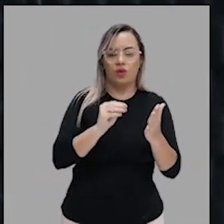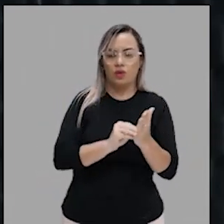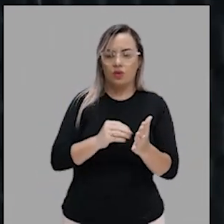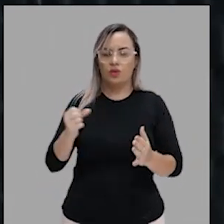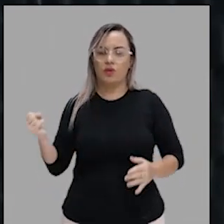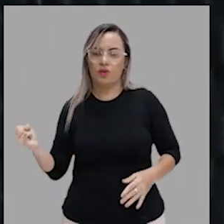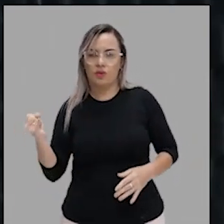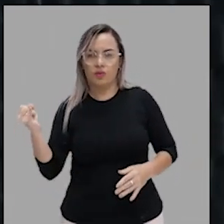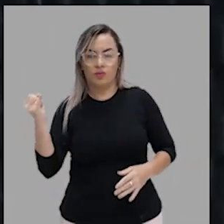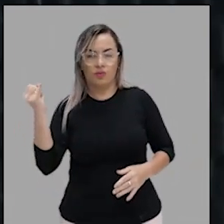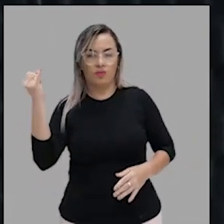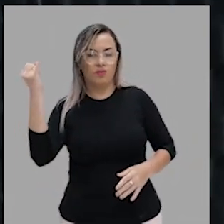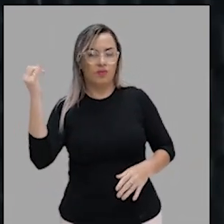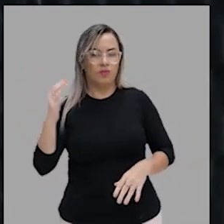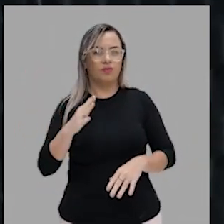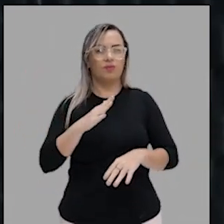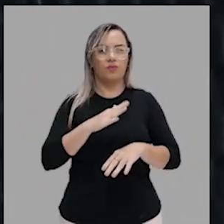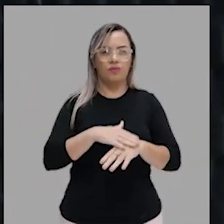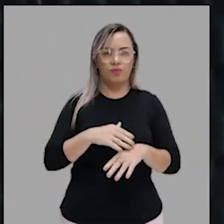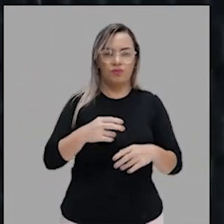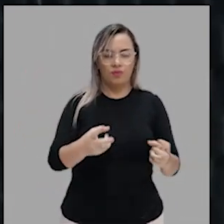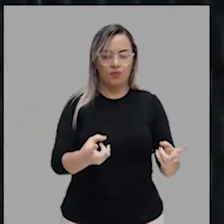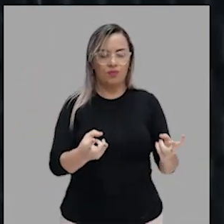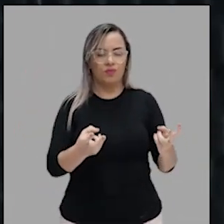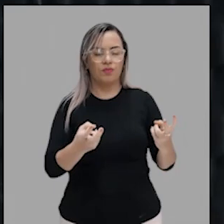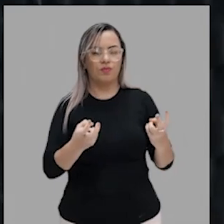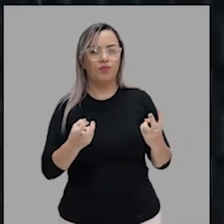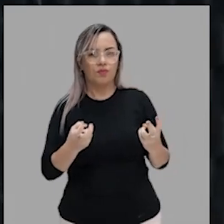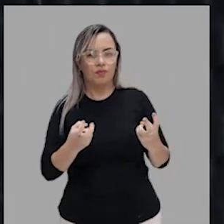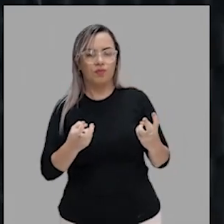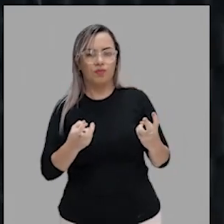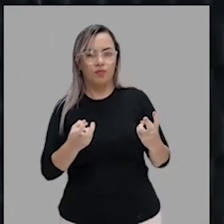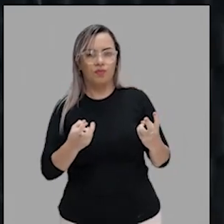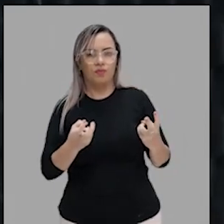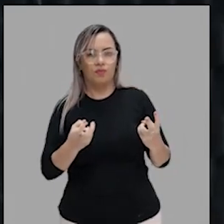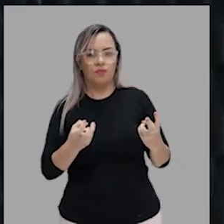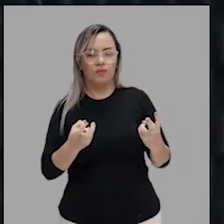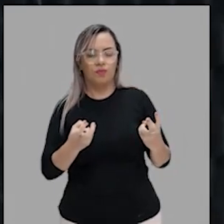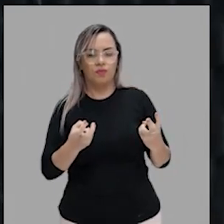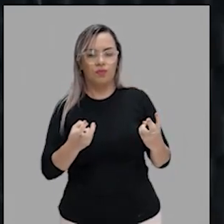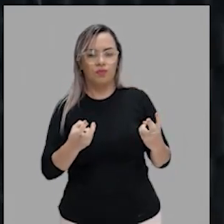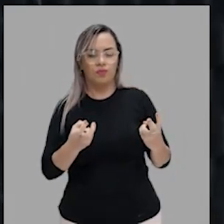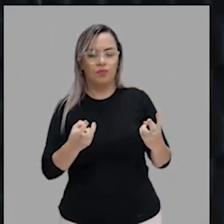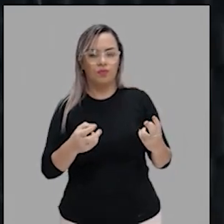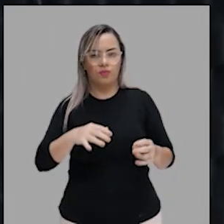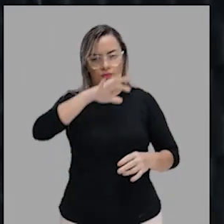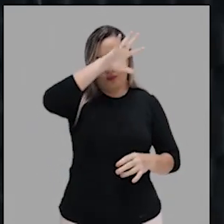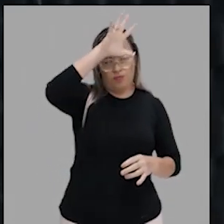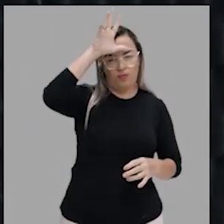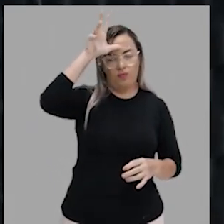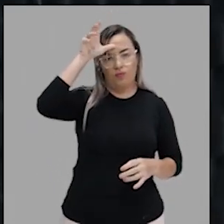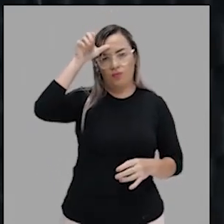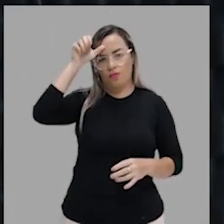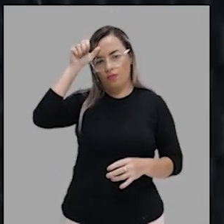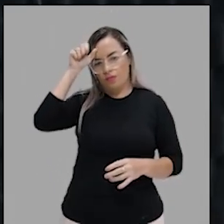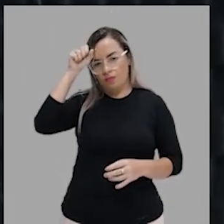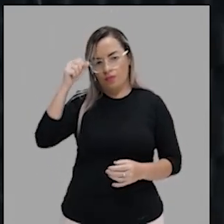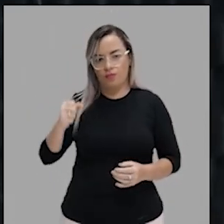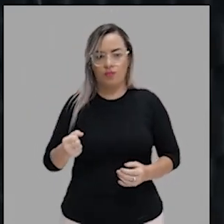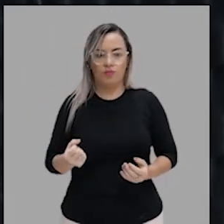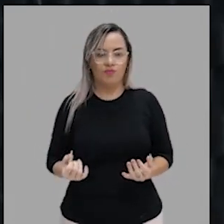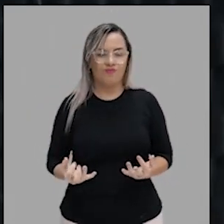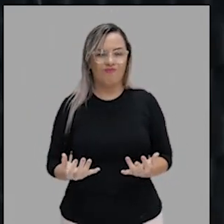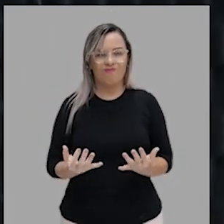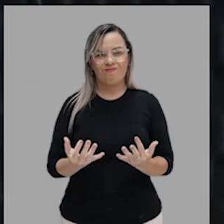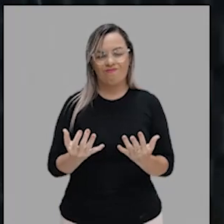assim, muitas chamadas sobre a questão da Amazônia, as queimadas. E